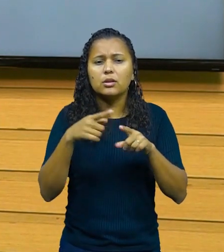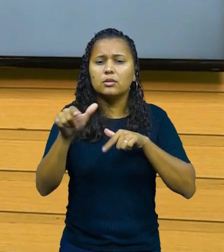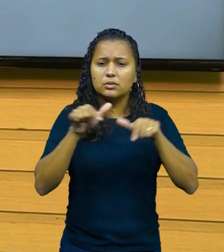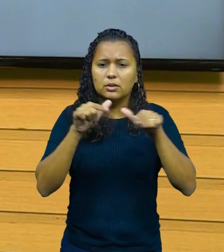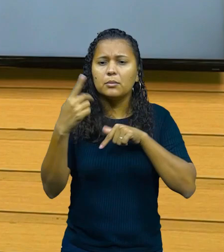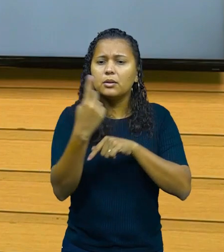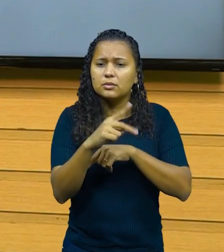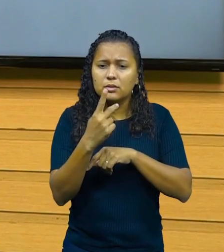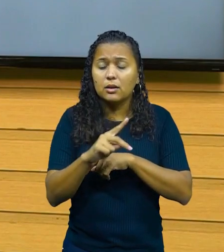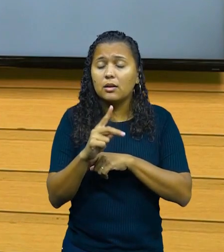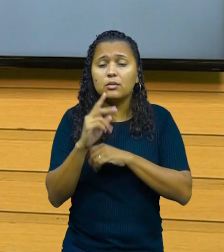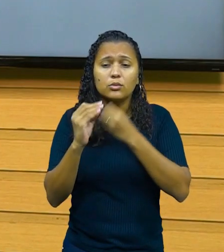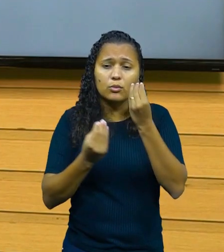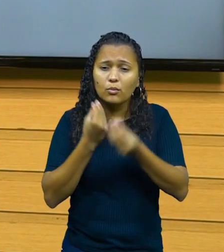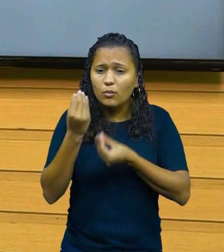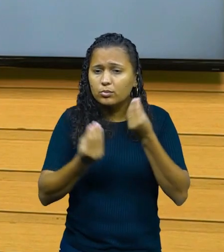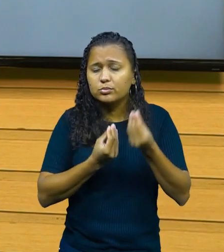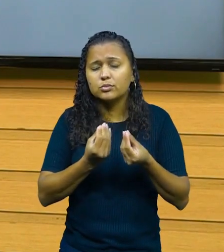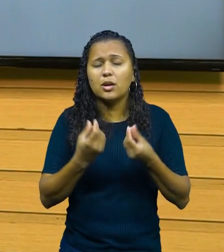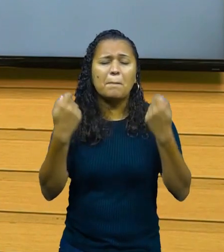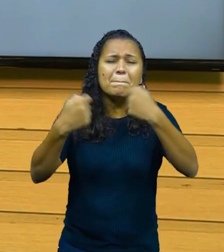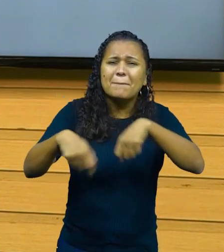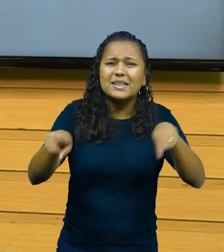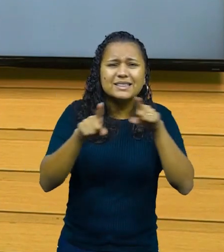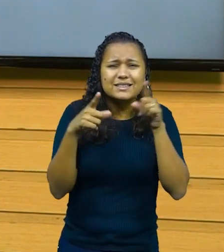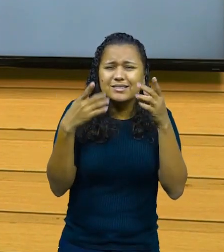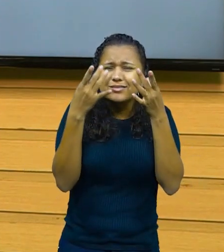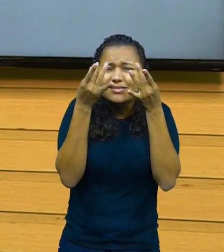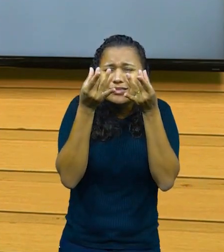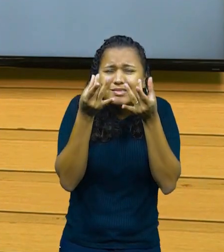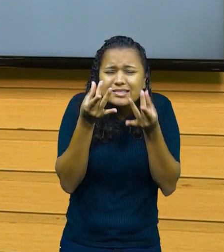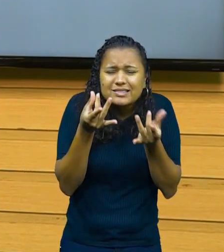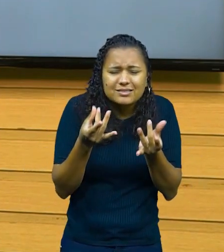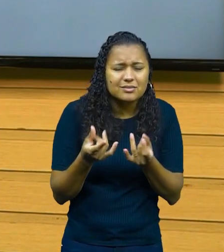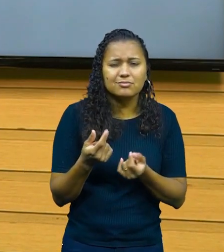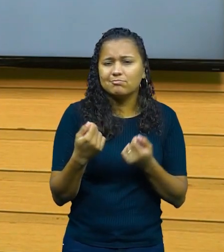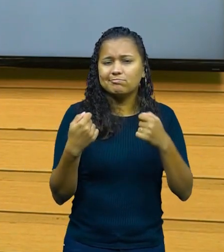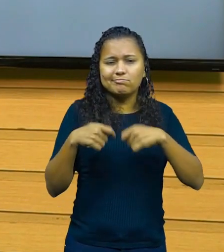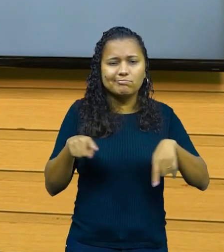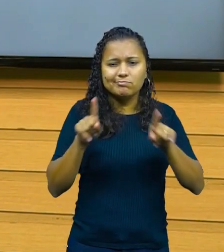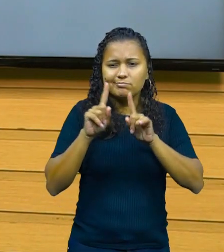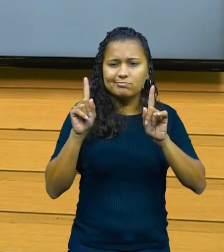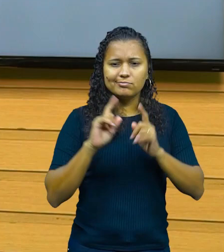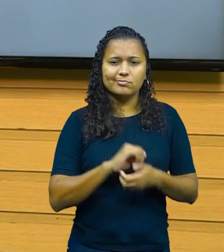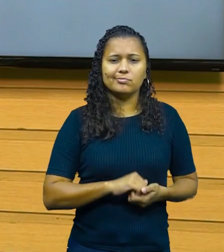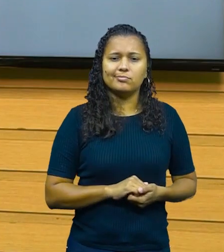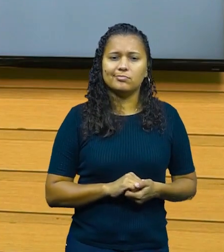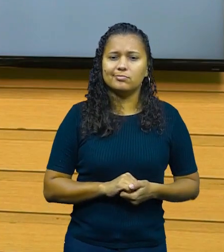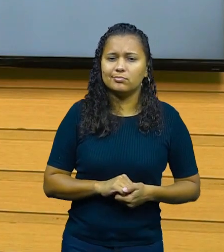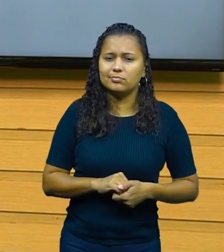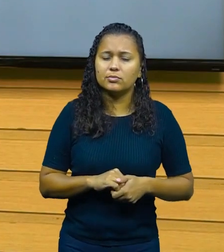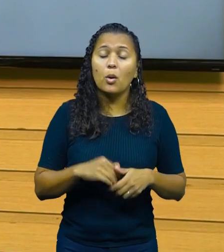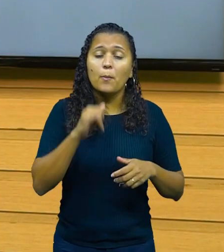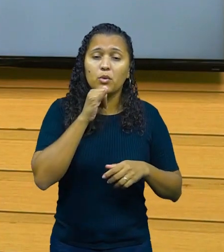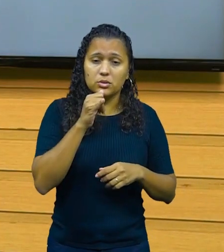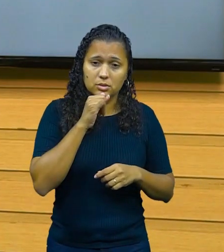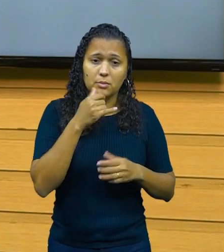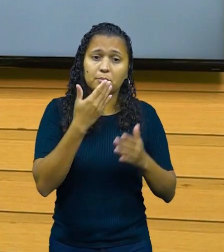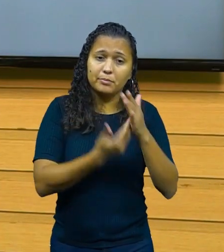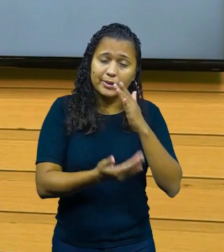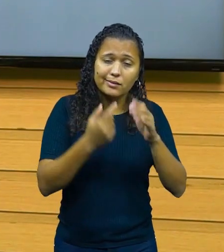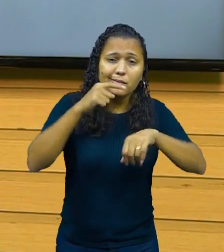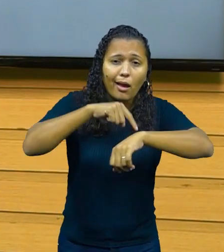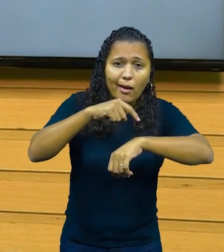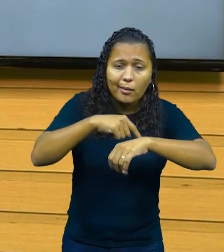o trabalho que ela vai desempenhar não necessita que ela sofra esse fino acabamento, que ela passe por esse fino acabamento. Então, você